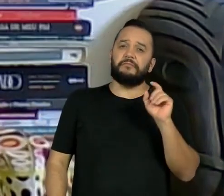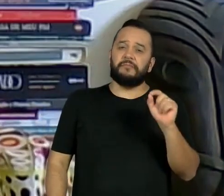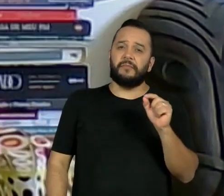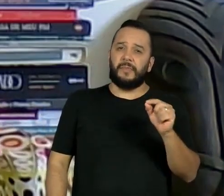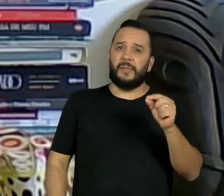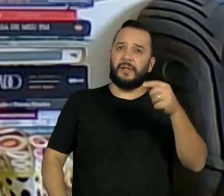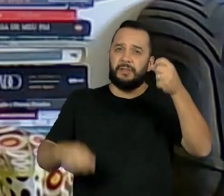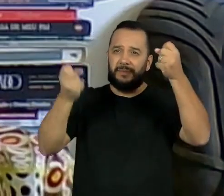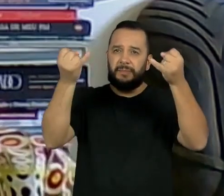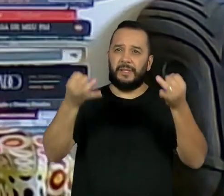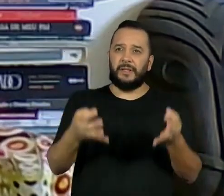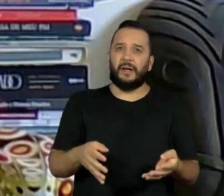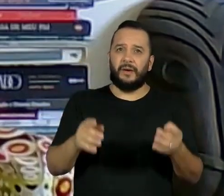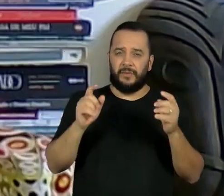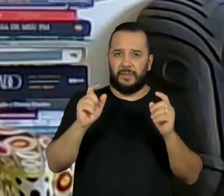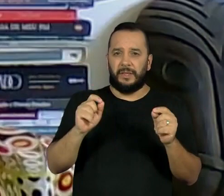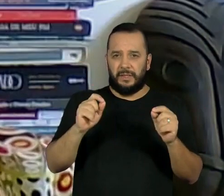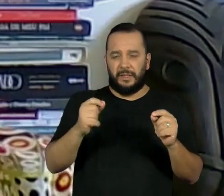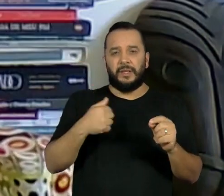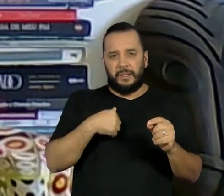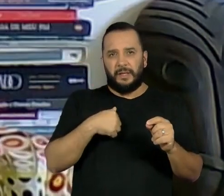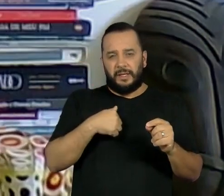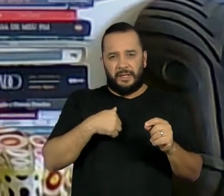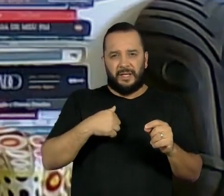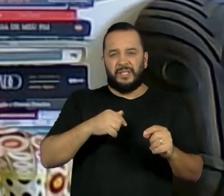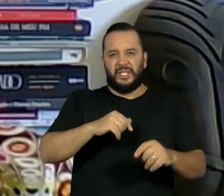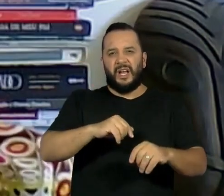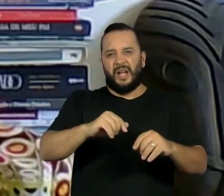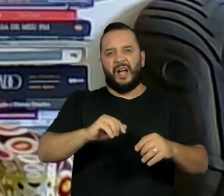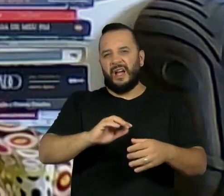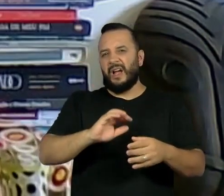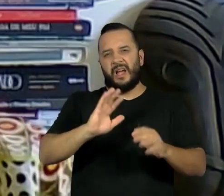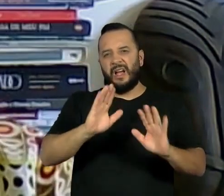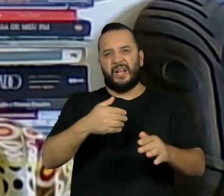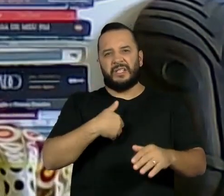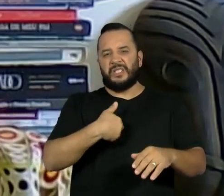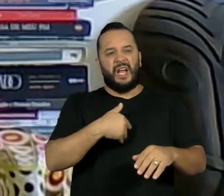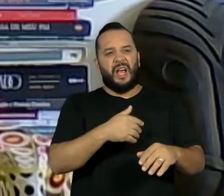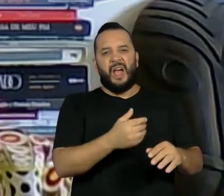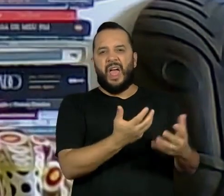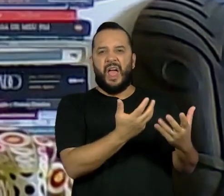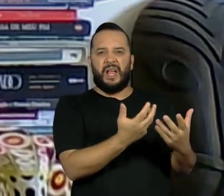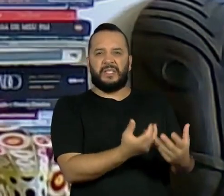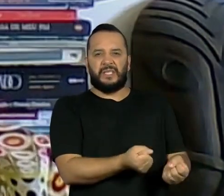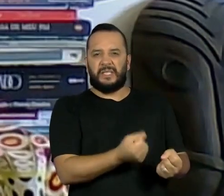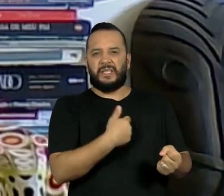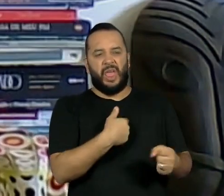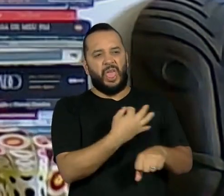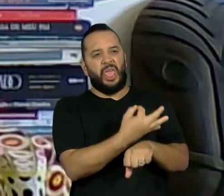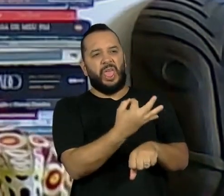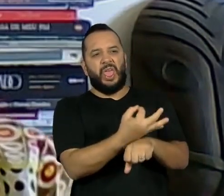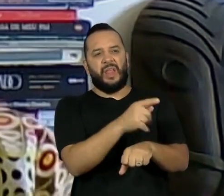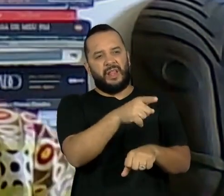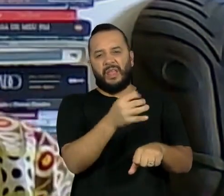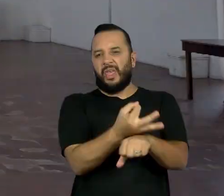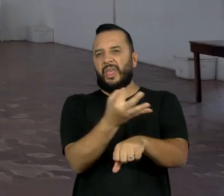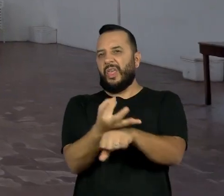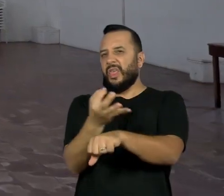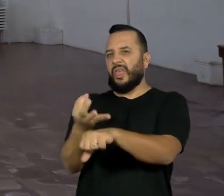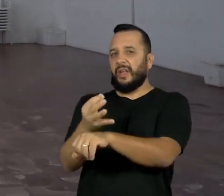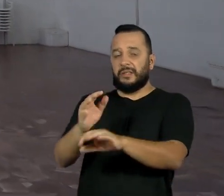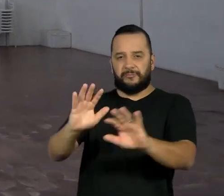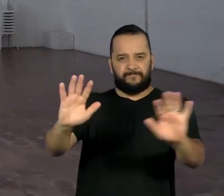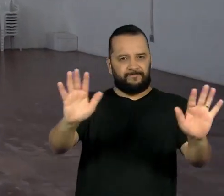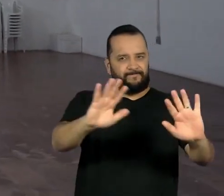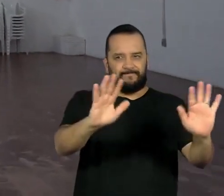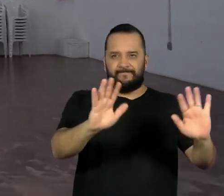frisar a questão não da intolerância, não a questão de tolerar o outro ou tolerar a fé do outro. Eu